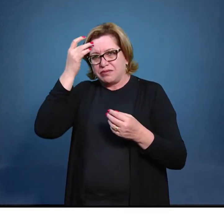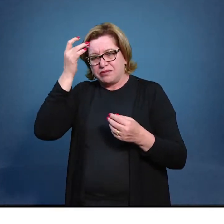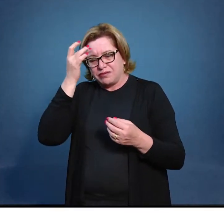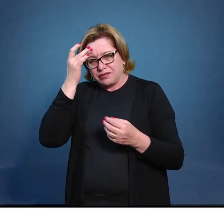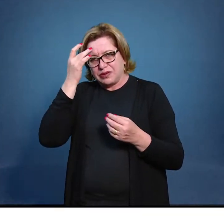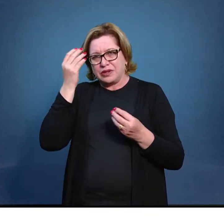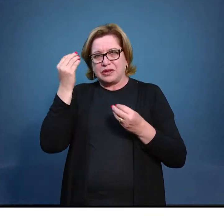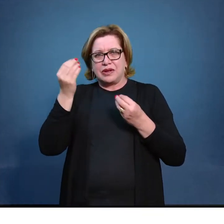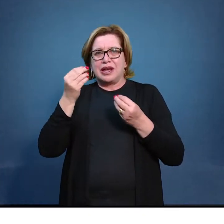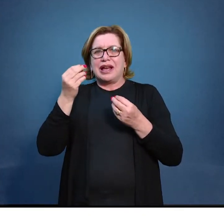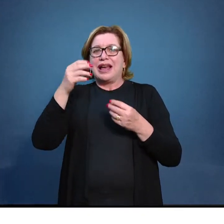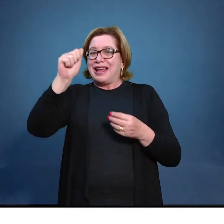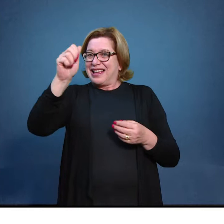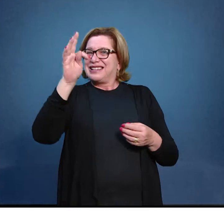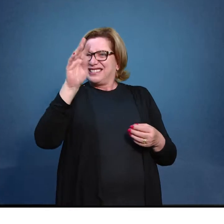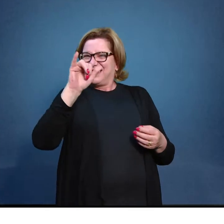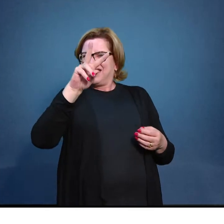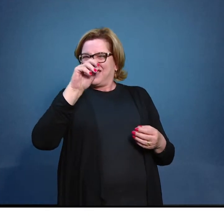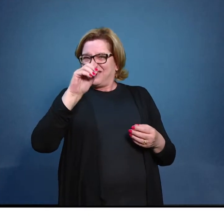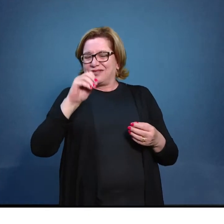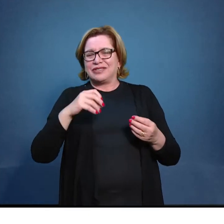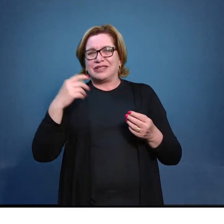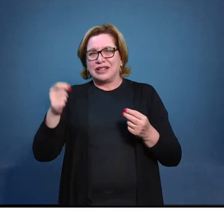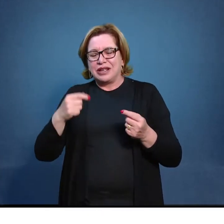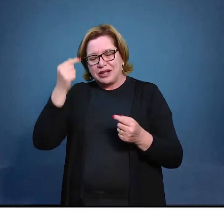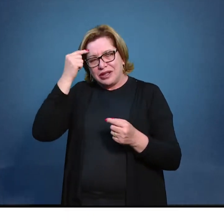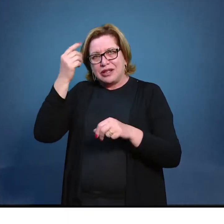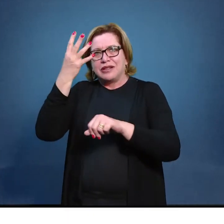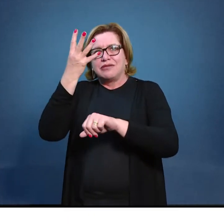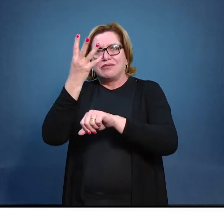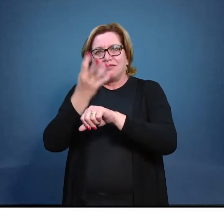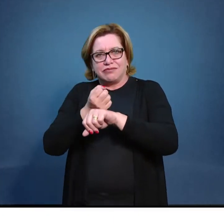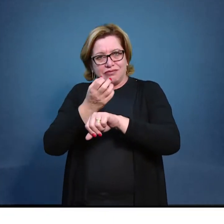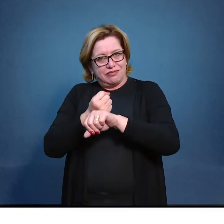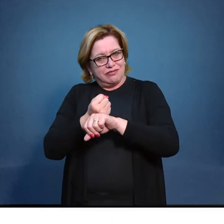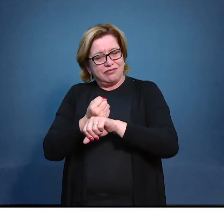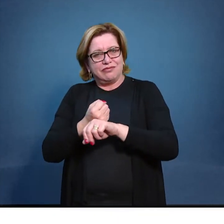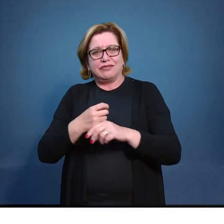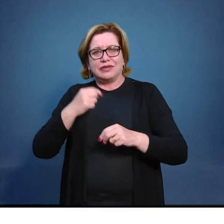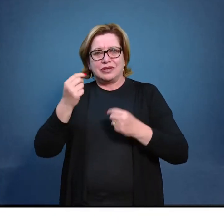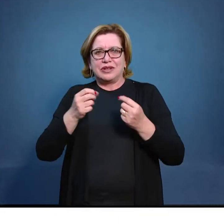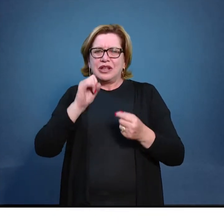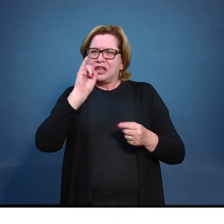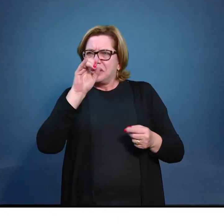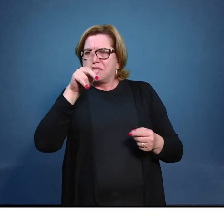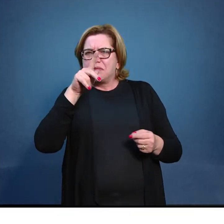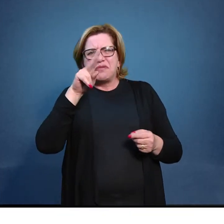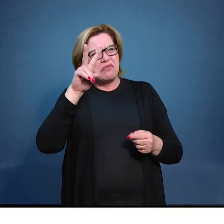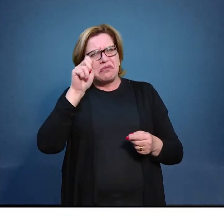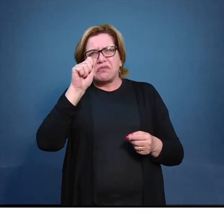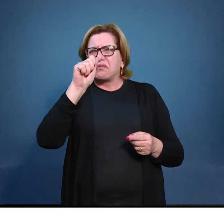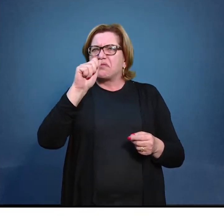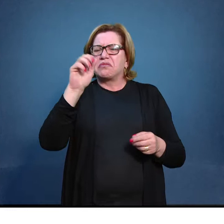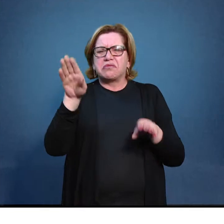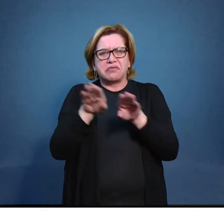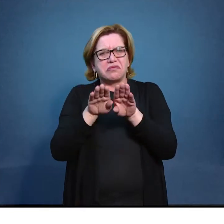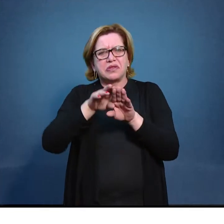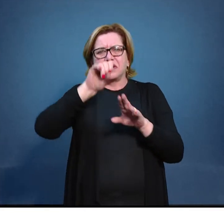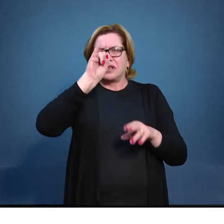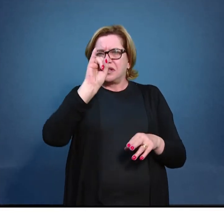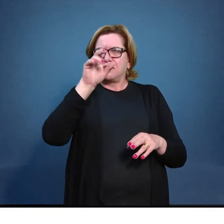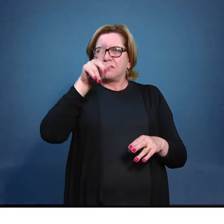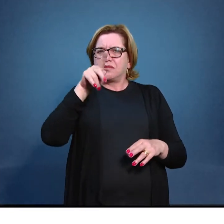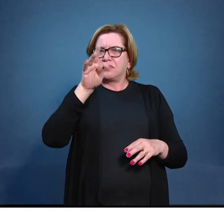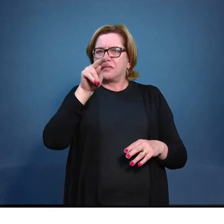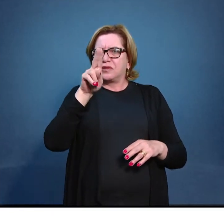sujeito ativo, ele lança o tributo. Então, no caso do IPVA, do IPTU, ele vai